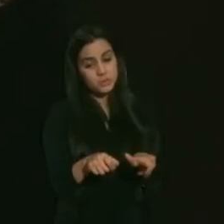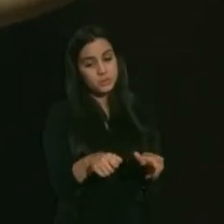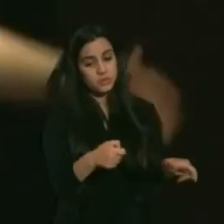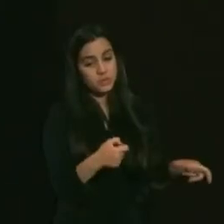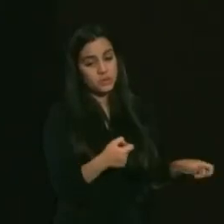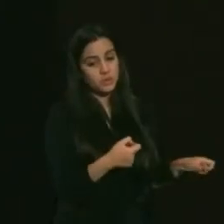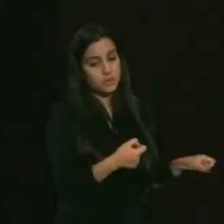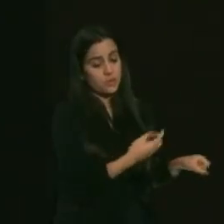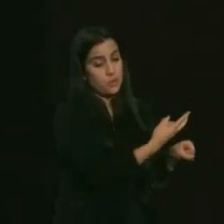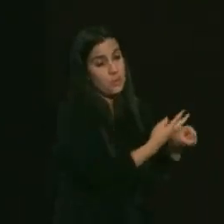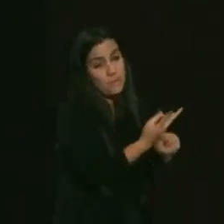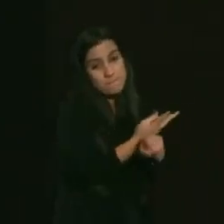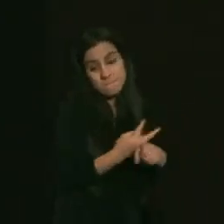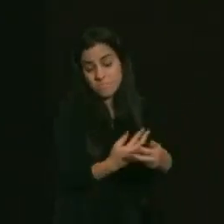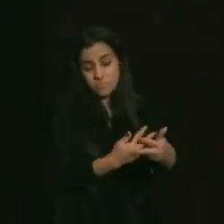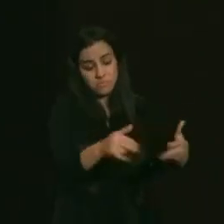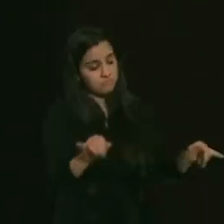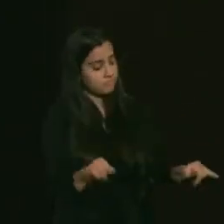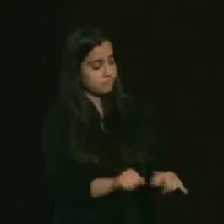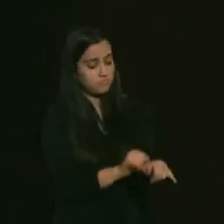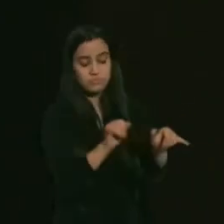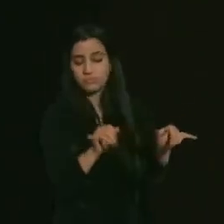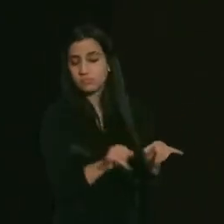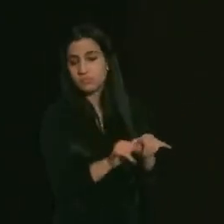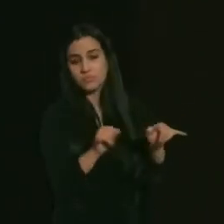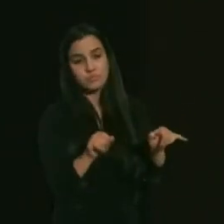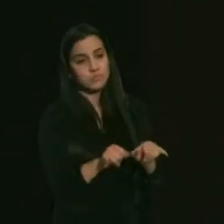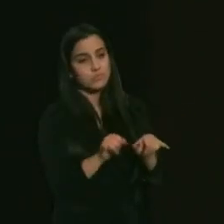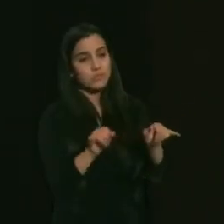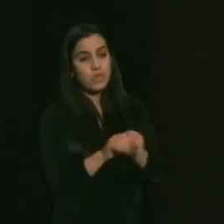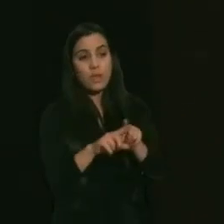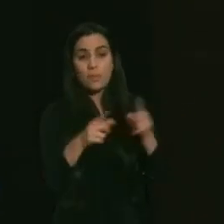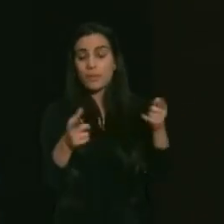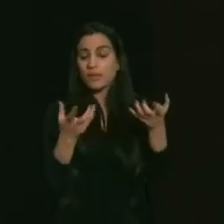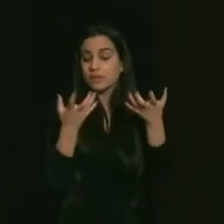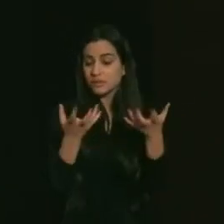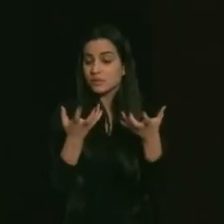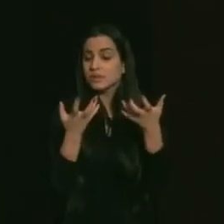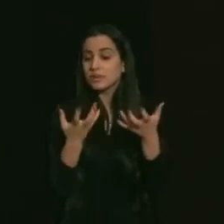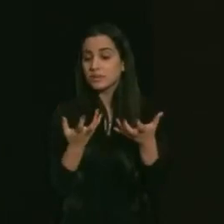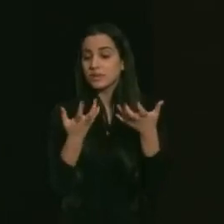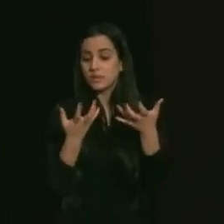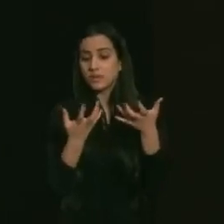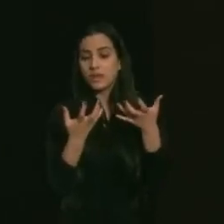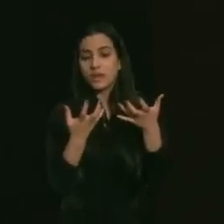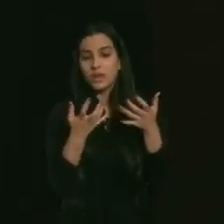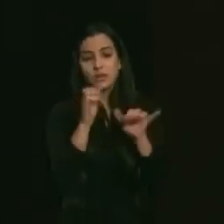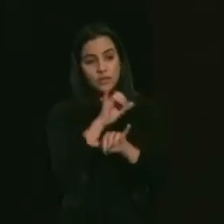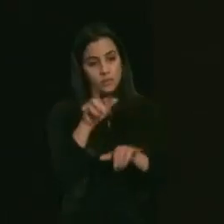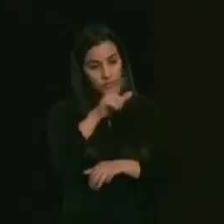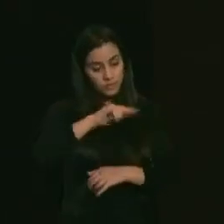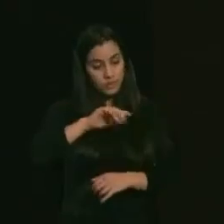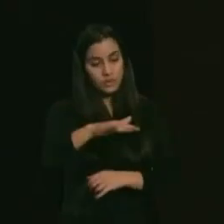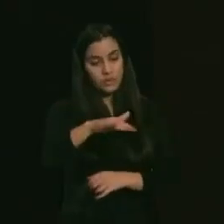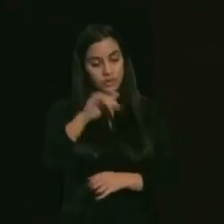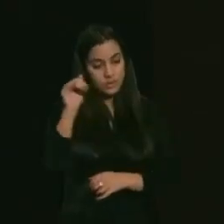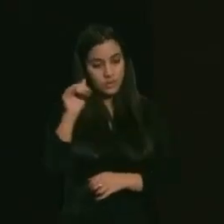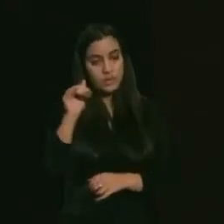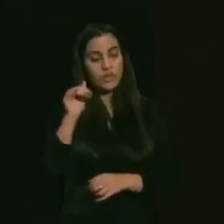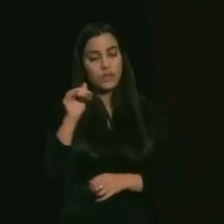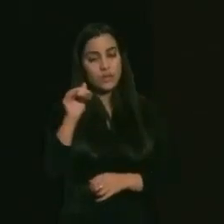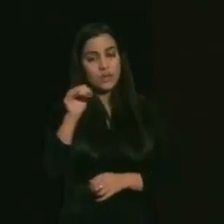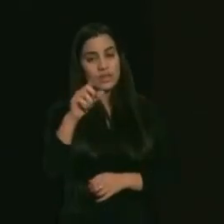correr atrás de bolhas de sabão. Mas eu queria te convidar a entender que existe algo